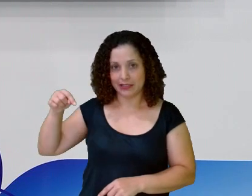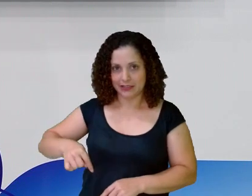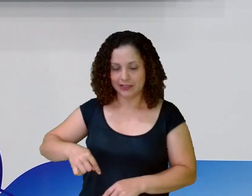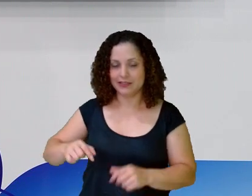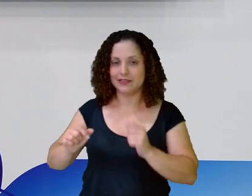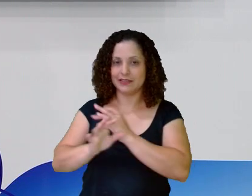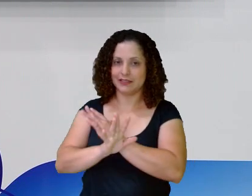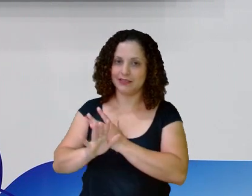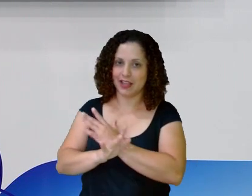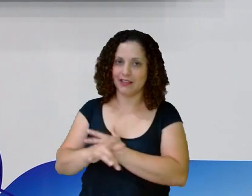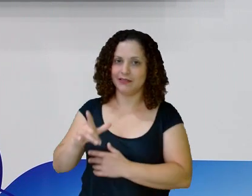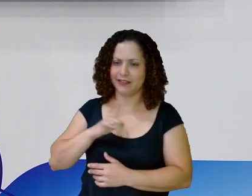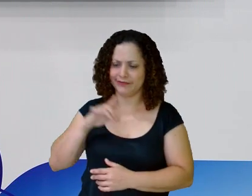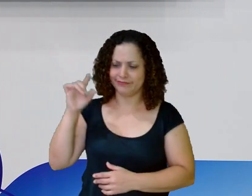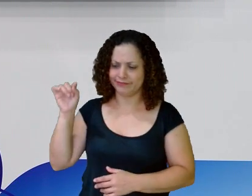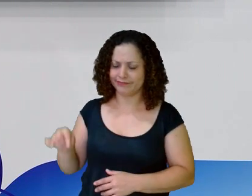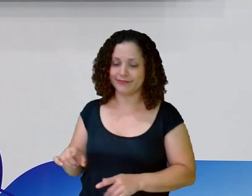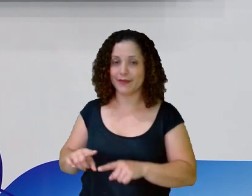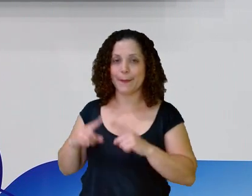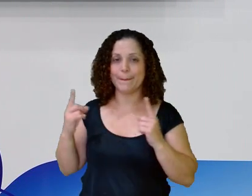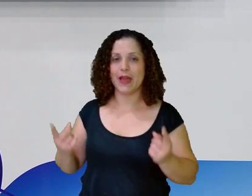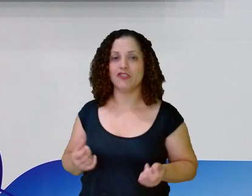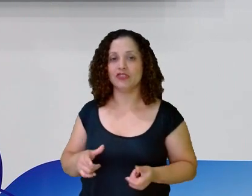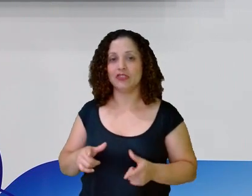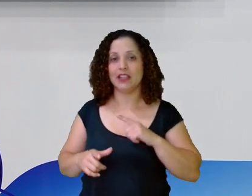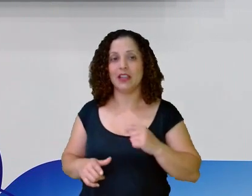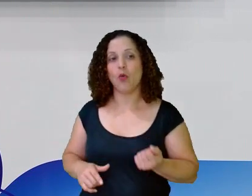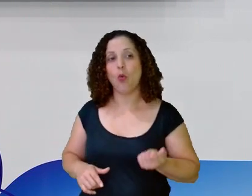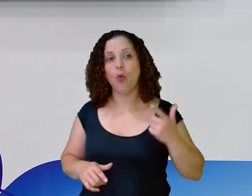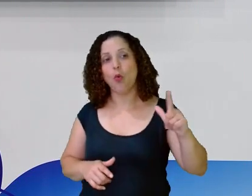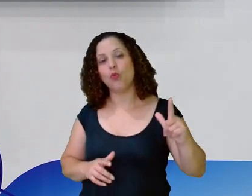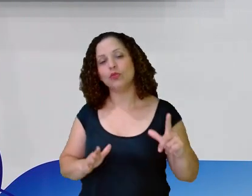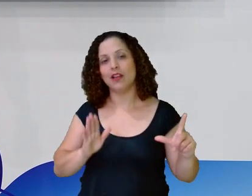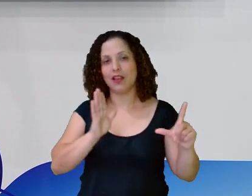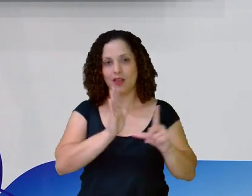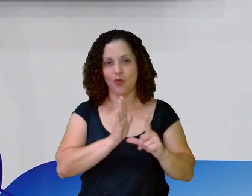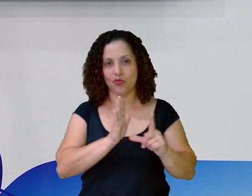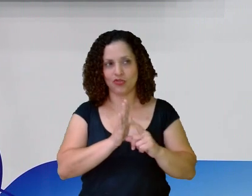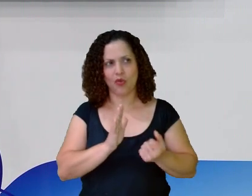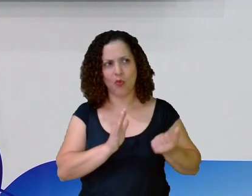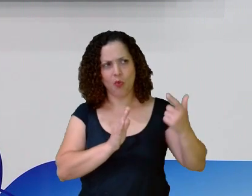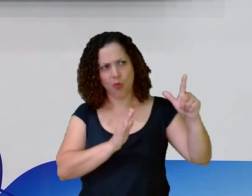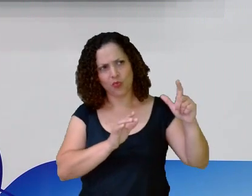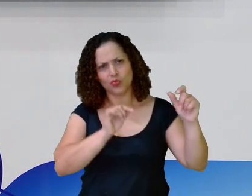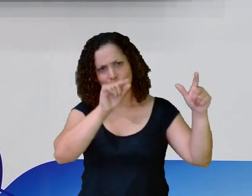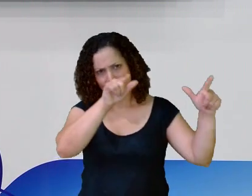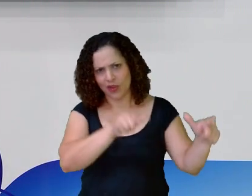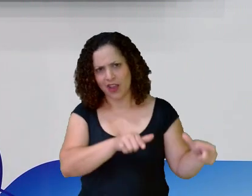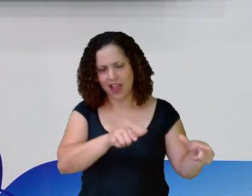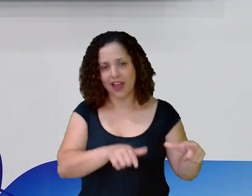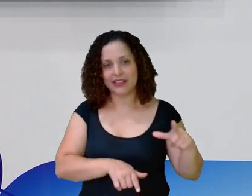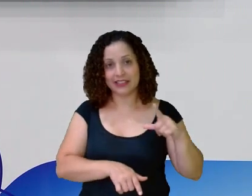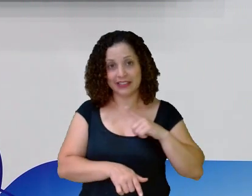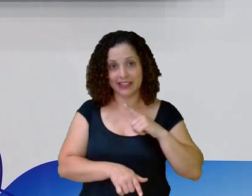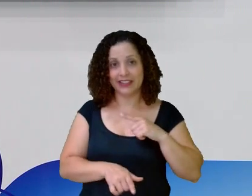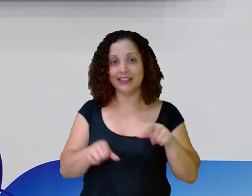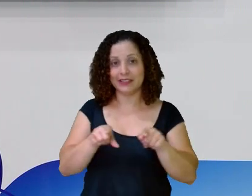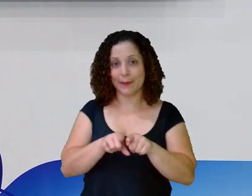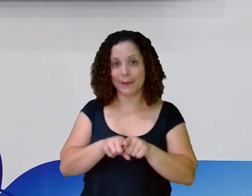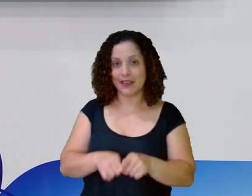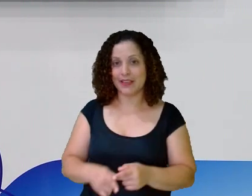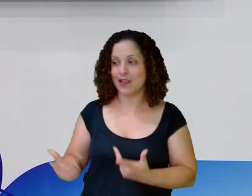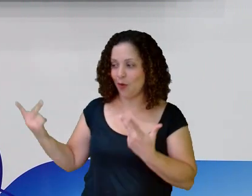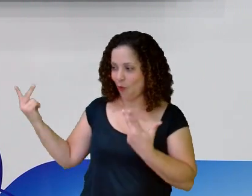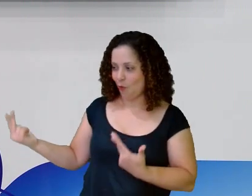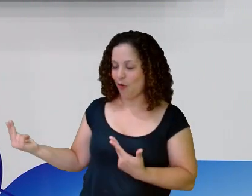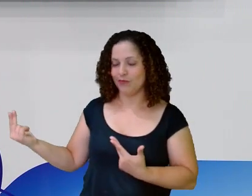essas camisas. Mas se você tiver essa mesma loja, loja Roupa Recife, em outro lugar, vai ter essa mesma camisa lá em grande quantidade. Ou